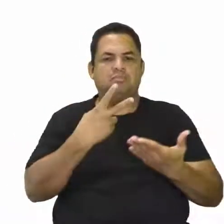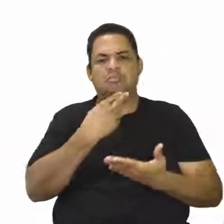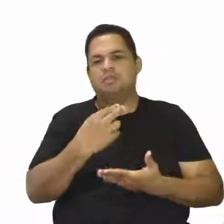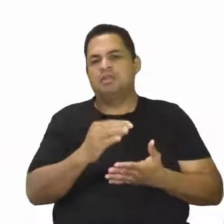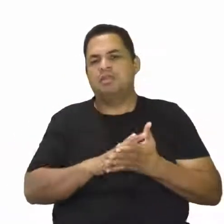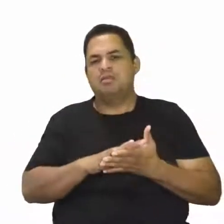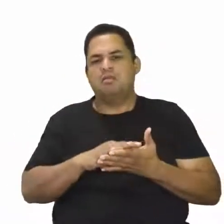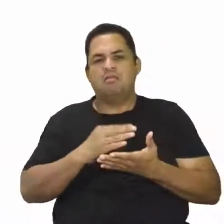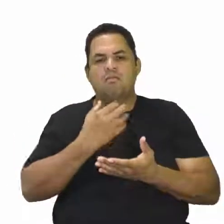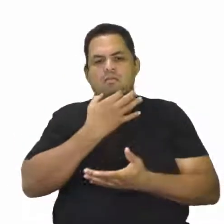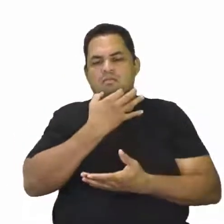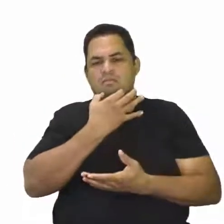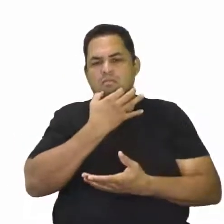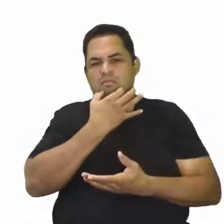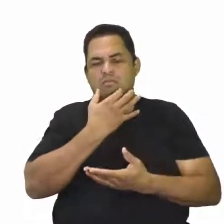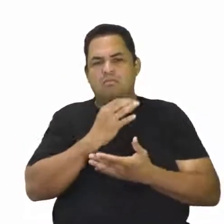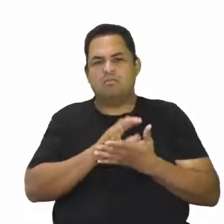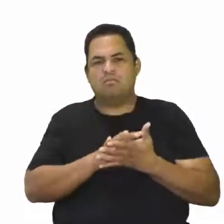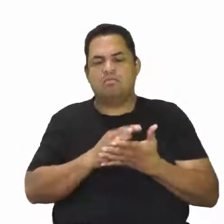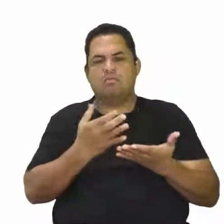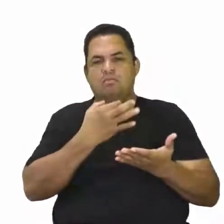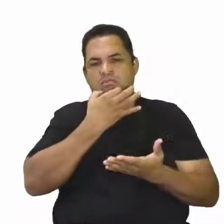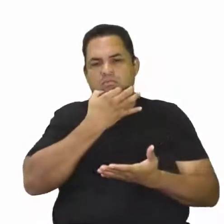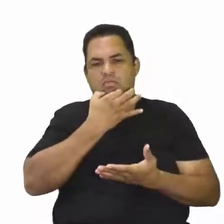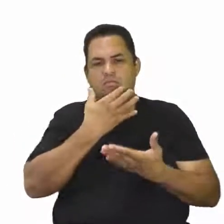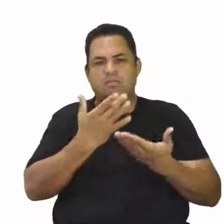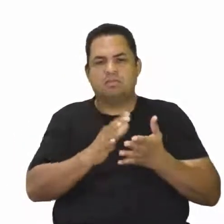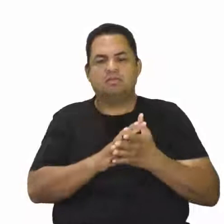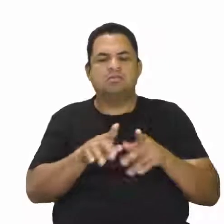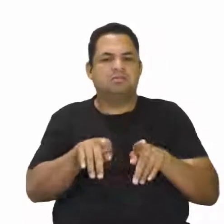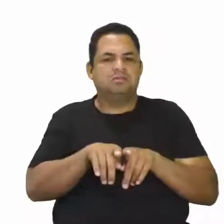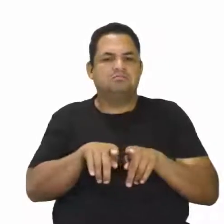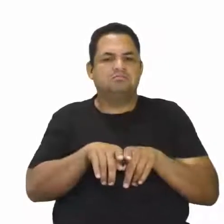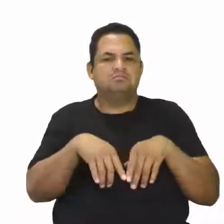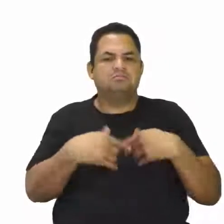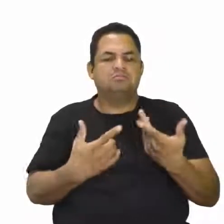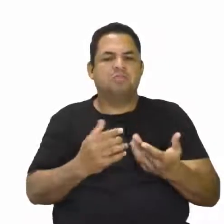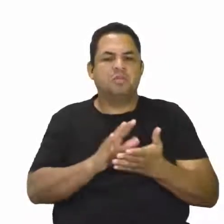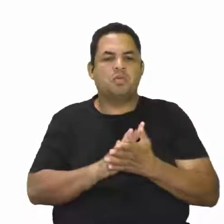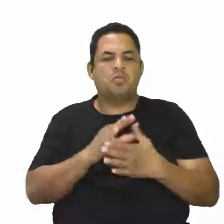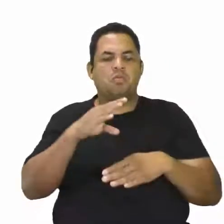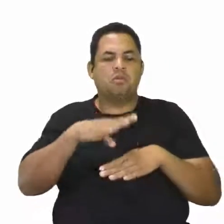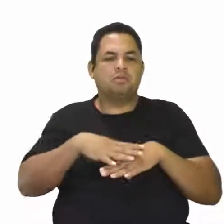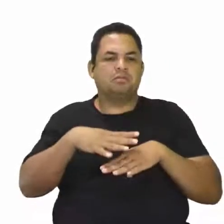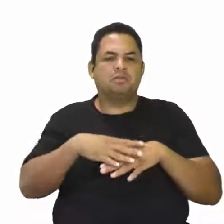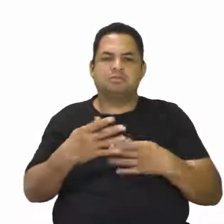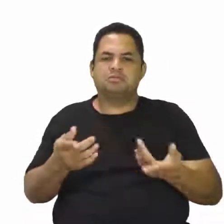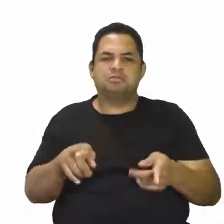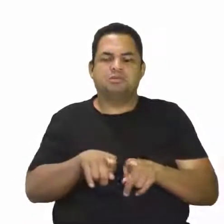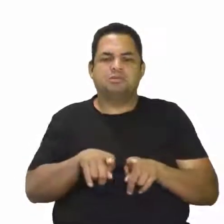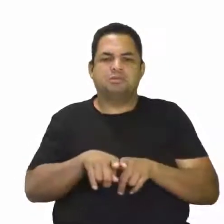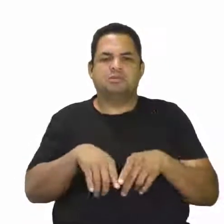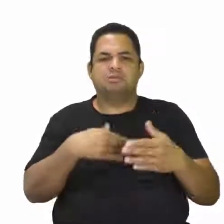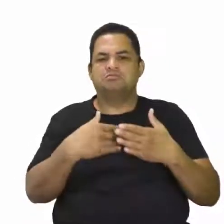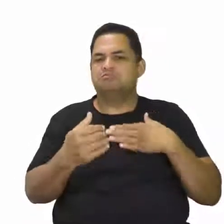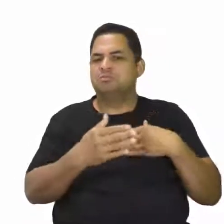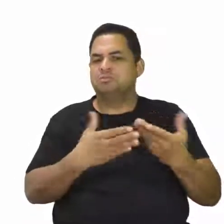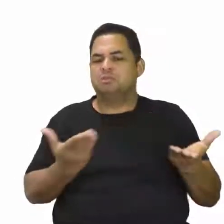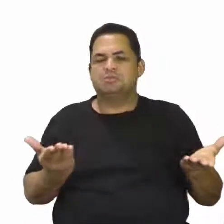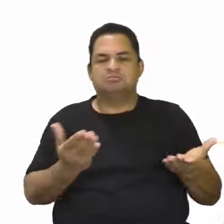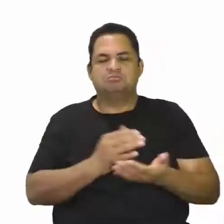língua inglesa, ou seja um texto de geografia ou uma questão de matemática. É verdade.